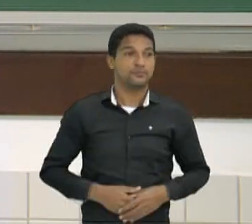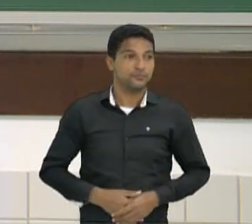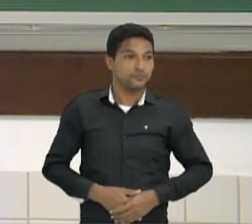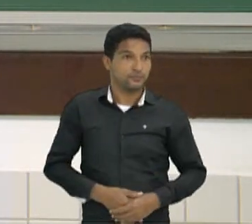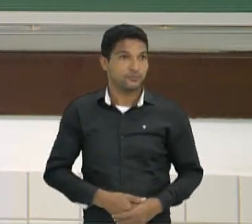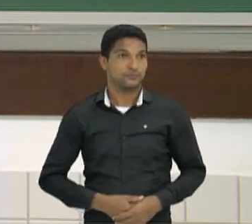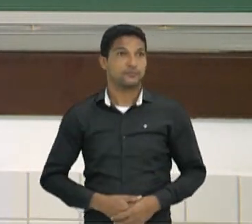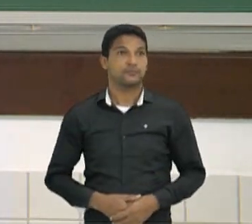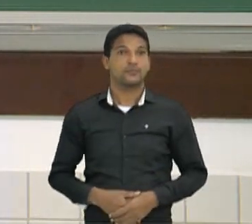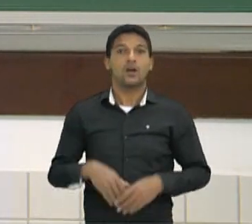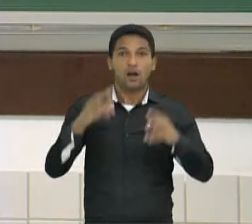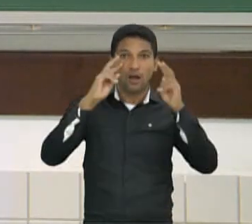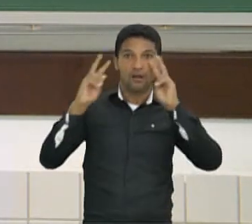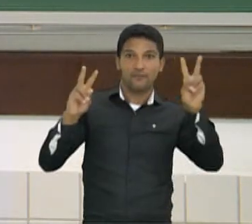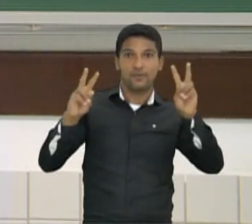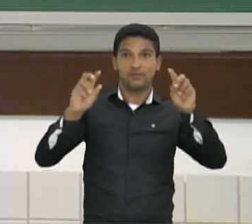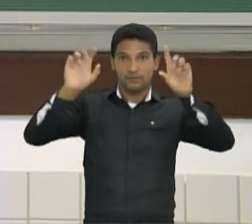temos